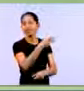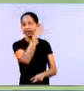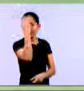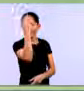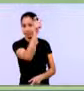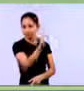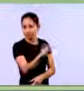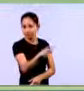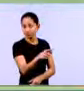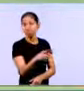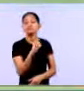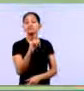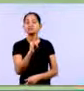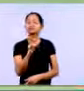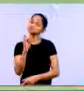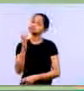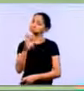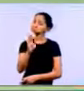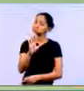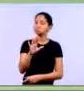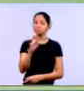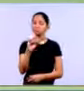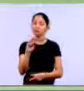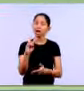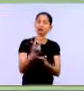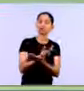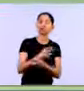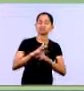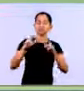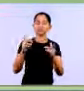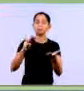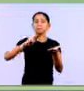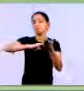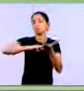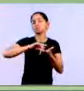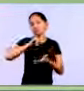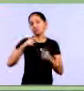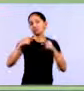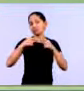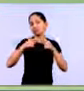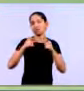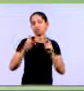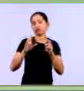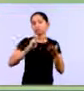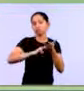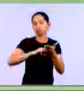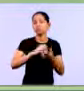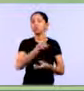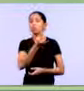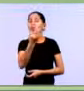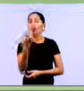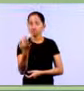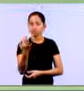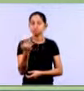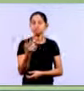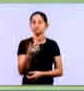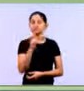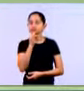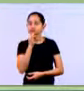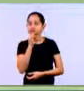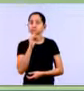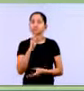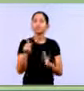o caso, propor a aplicação de uma penalidade caso haja a situação. Quais são